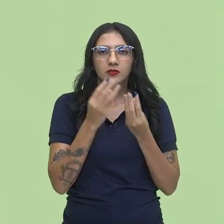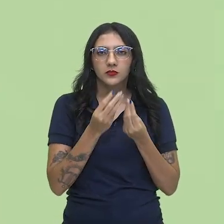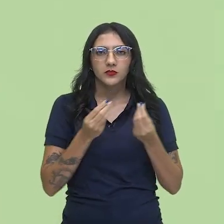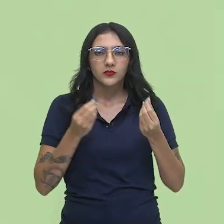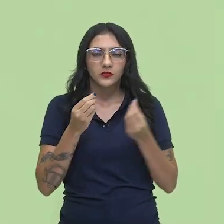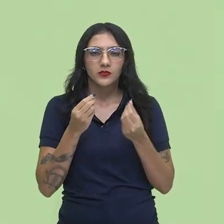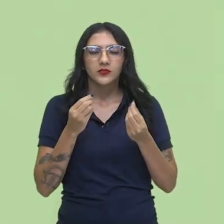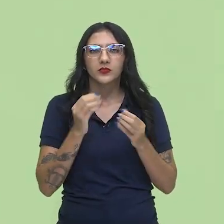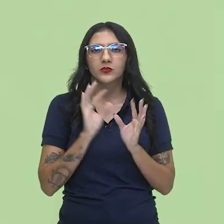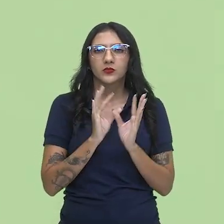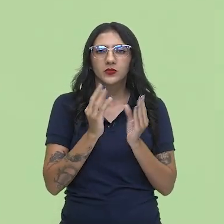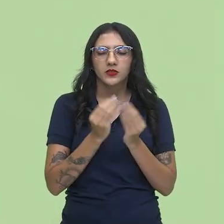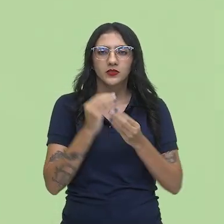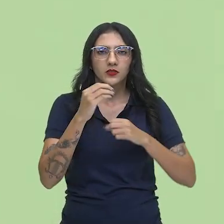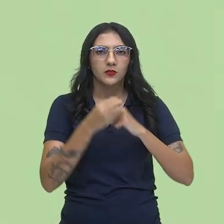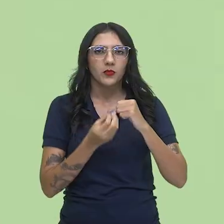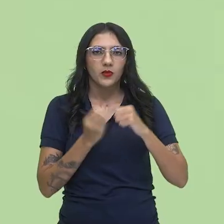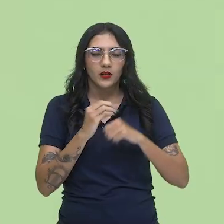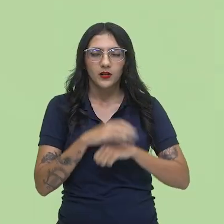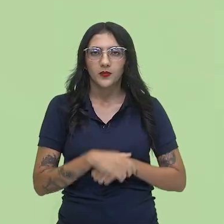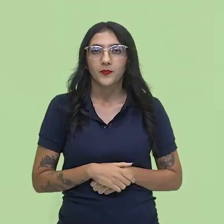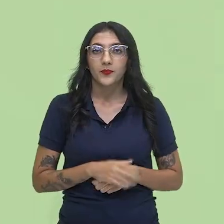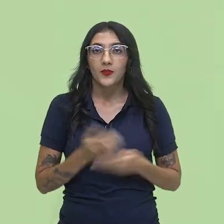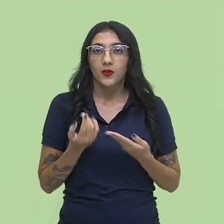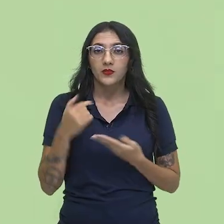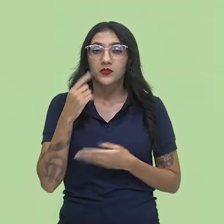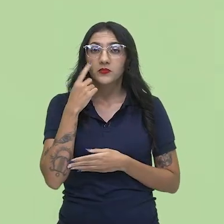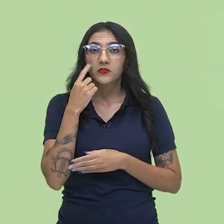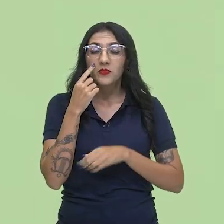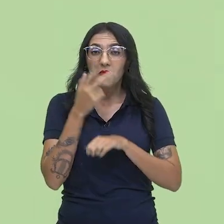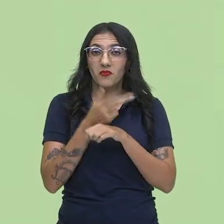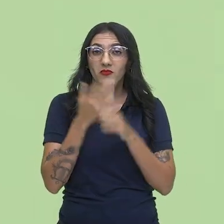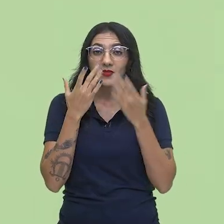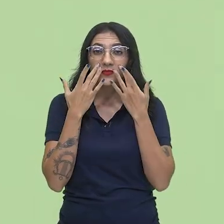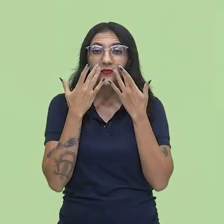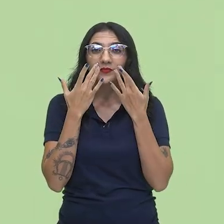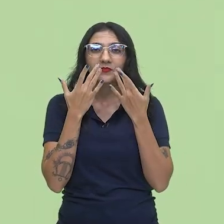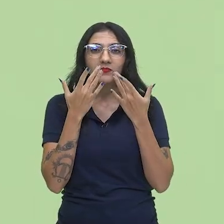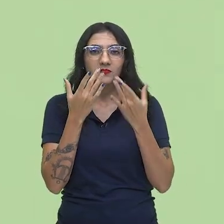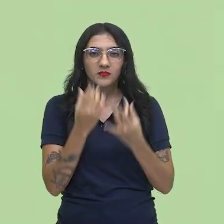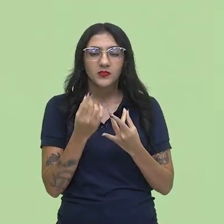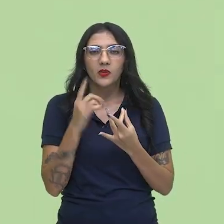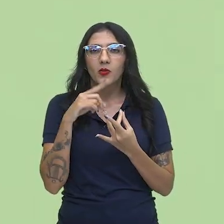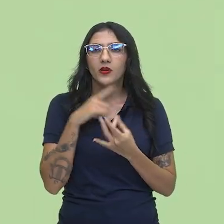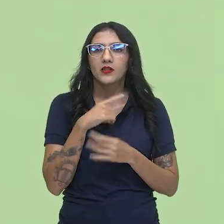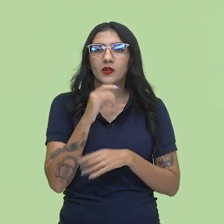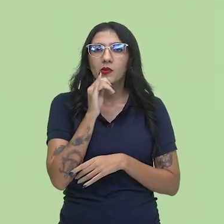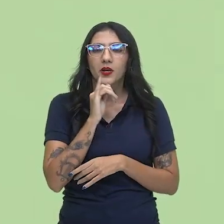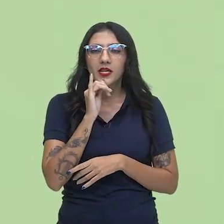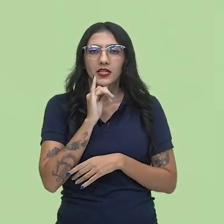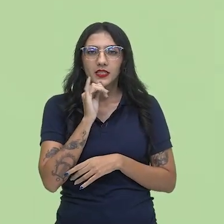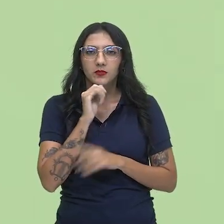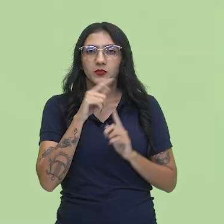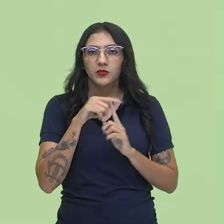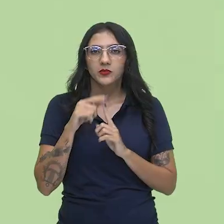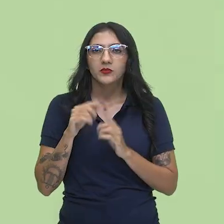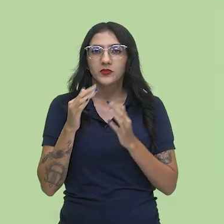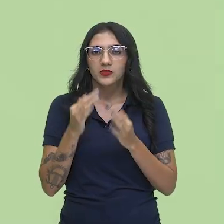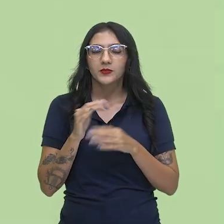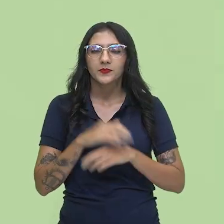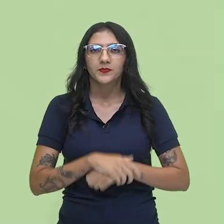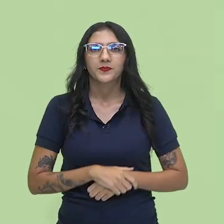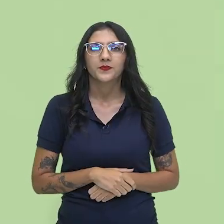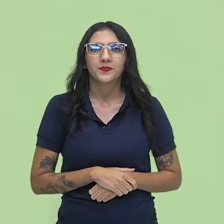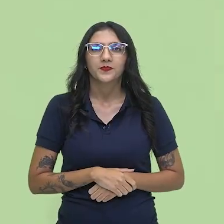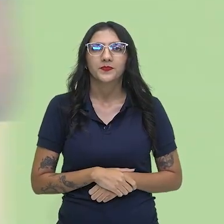deslocamento, ok? E agora a gente vai assistir um vídeo aí, prestem atenção nesse vídeo, que é um exemplo, né, de uma reação de síntese. Vamos lá.